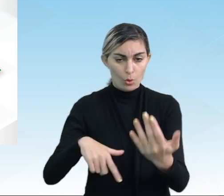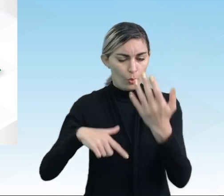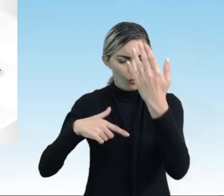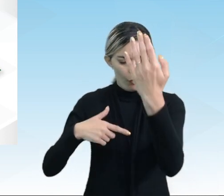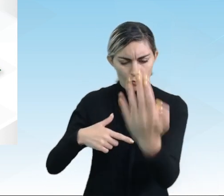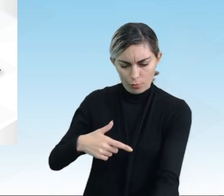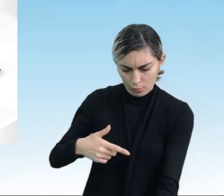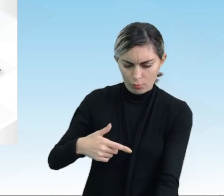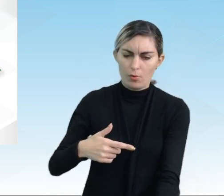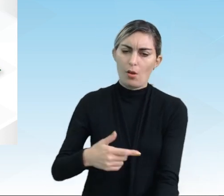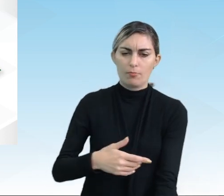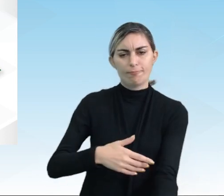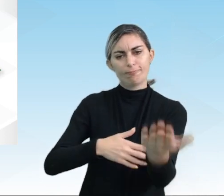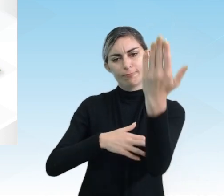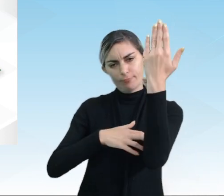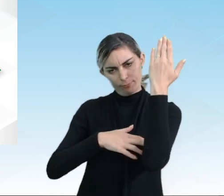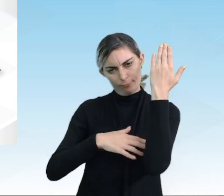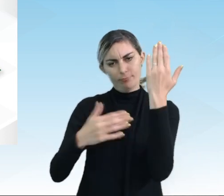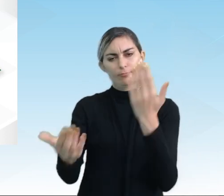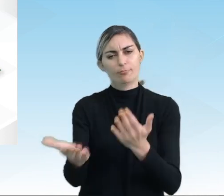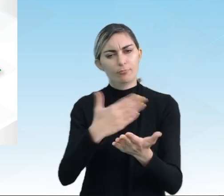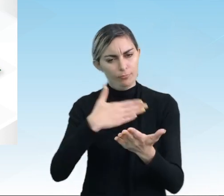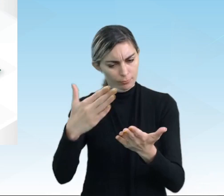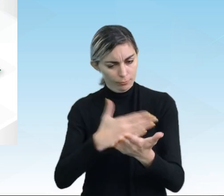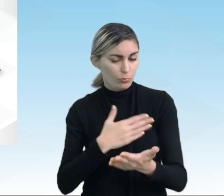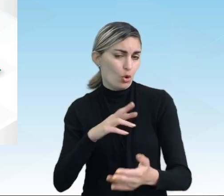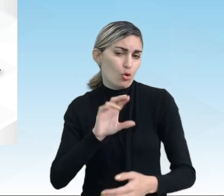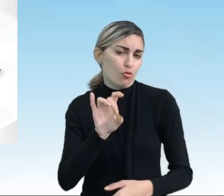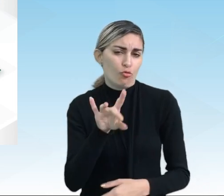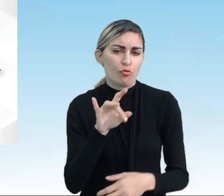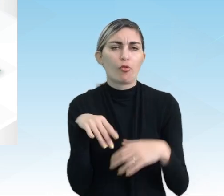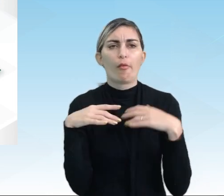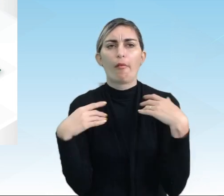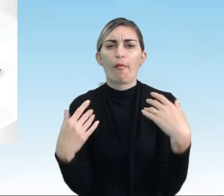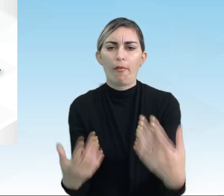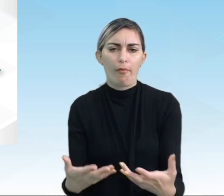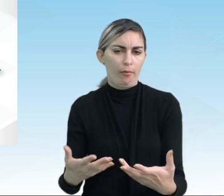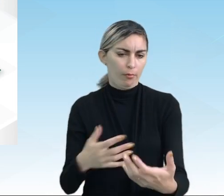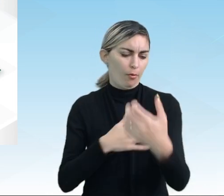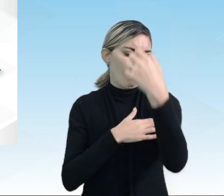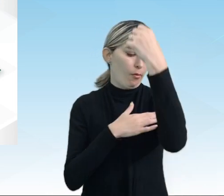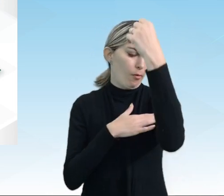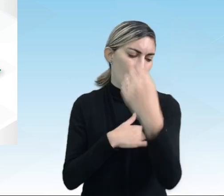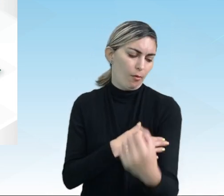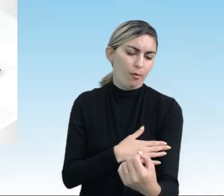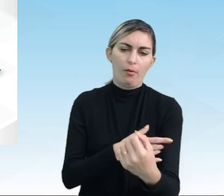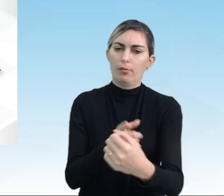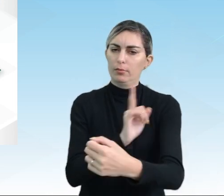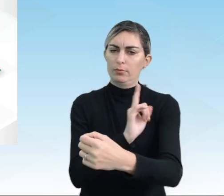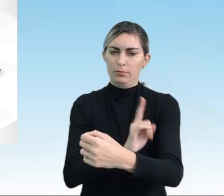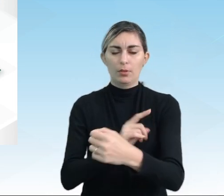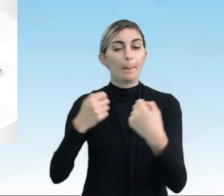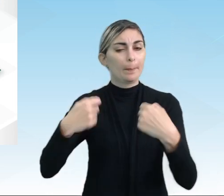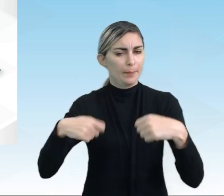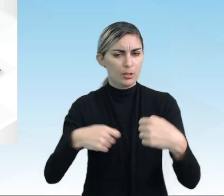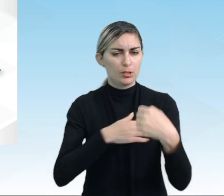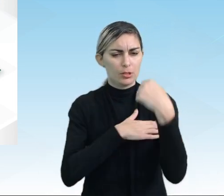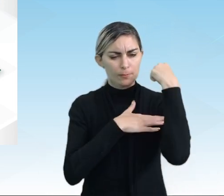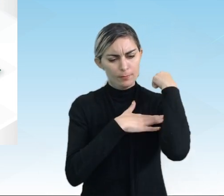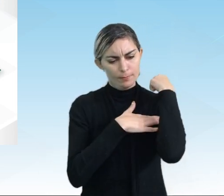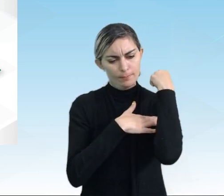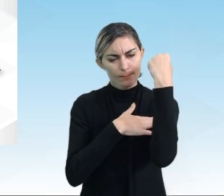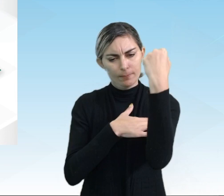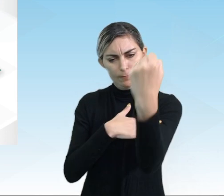braço que havia levantado o livro, não basta o relaxamento do bíceps, é necessário a contração